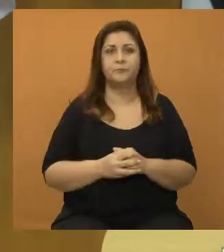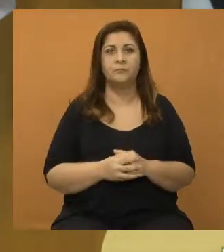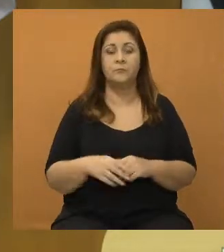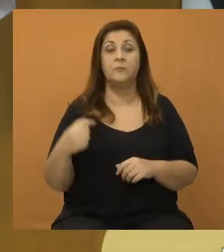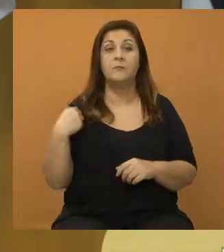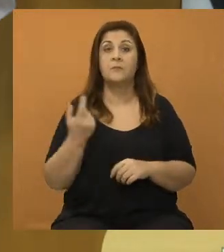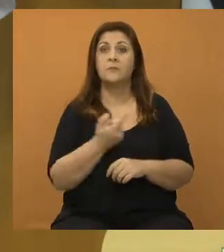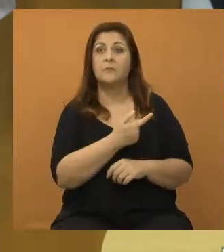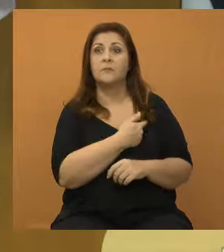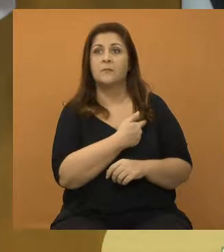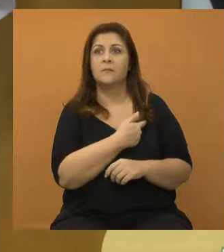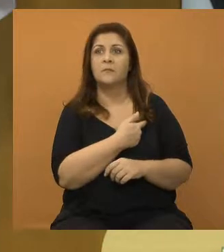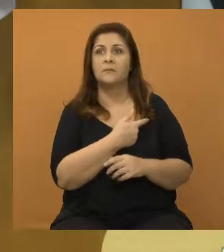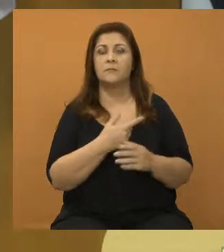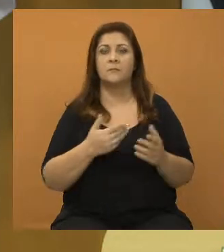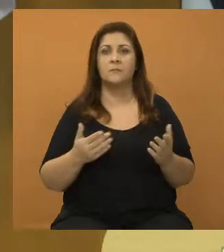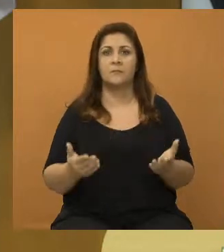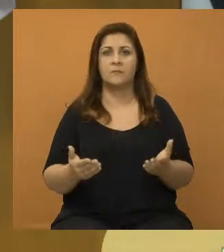gente